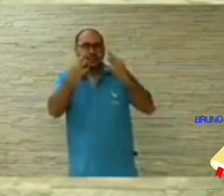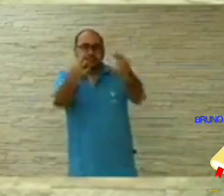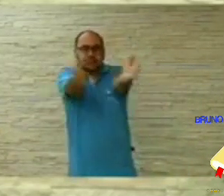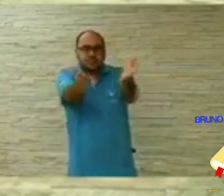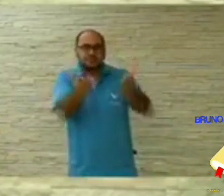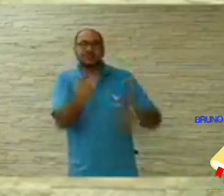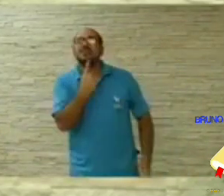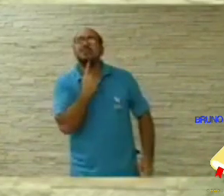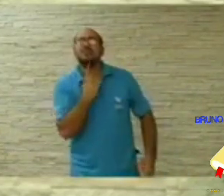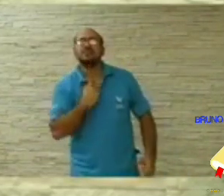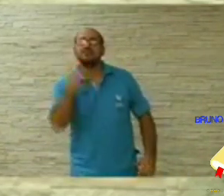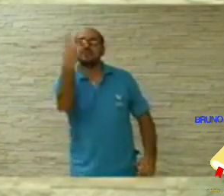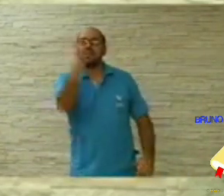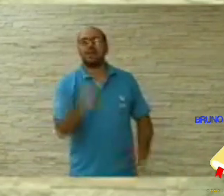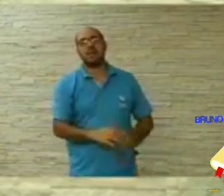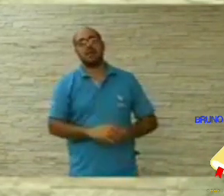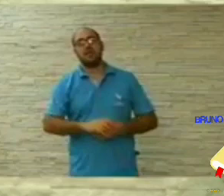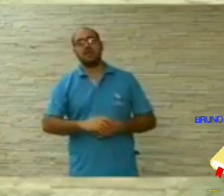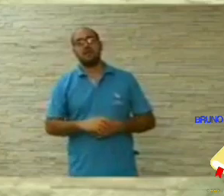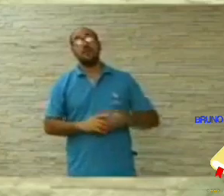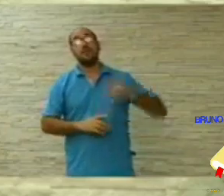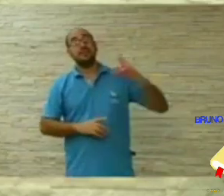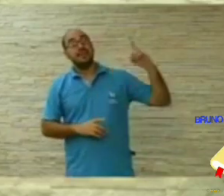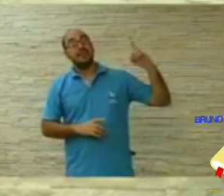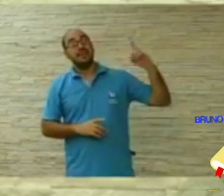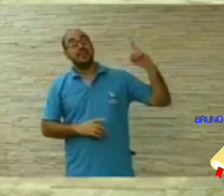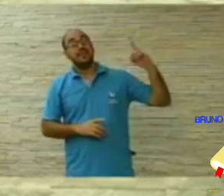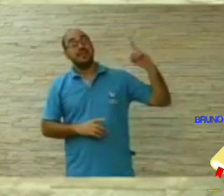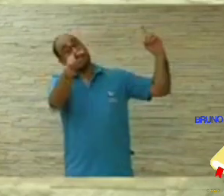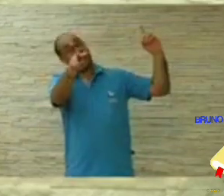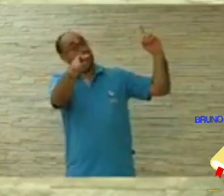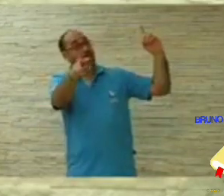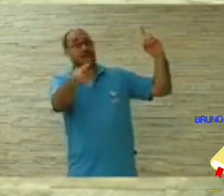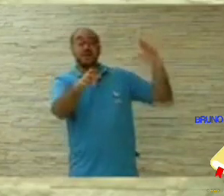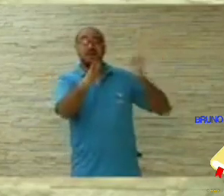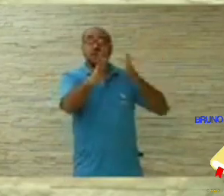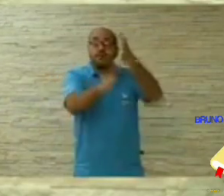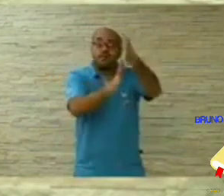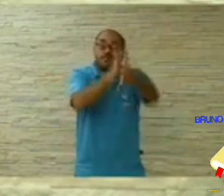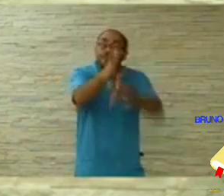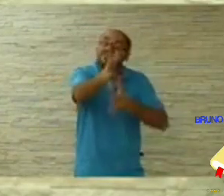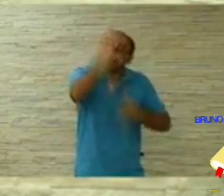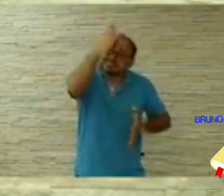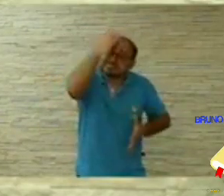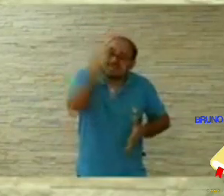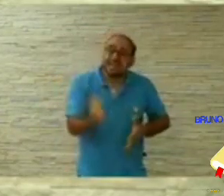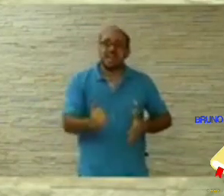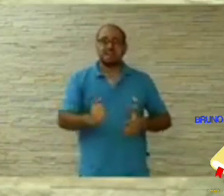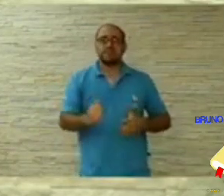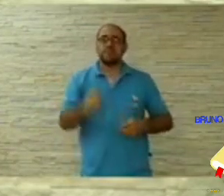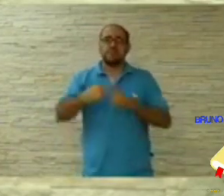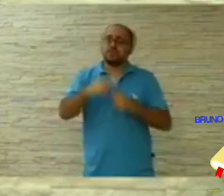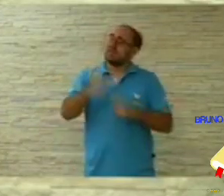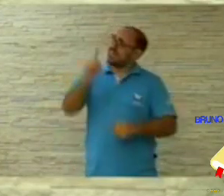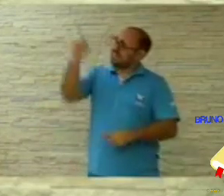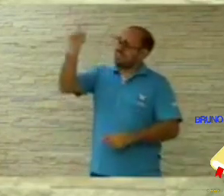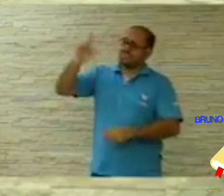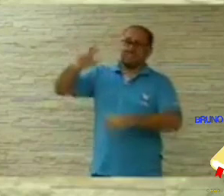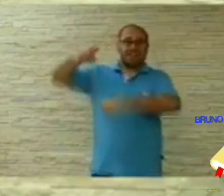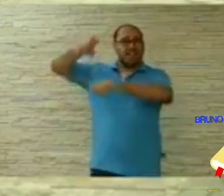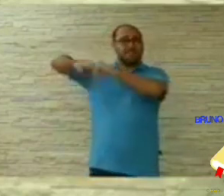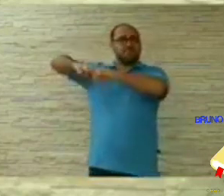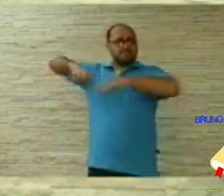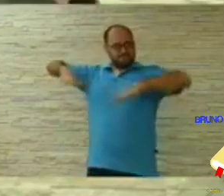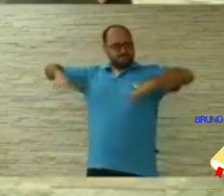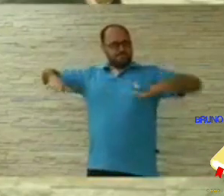desejos. Deus, ele é um Deus que está atento à sua fala, porque o nosso Deus está no alto e santo lugar, é verdade, está lá em